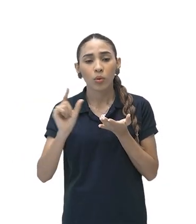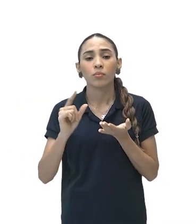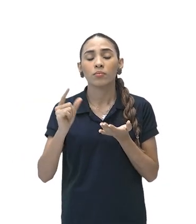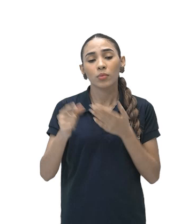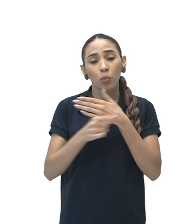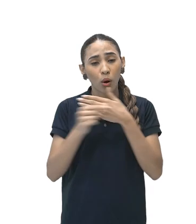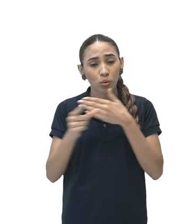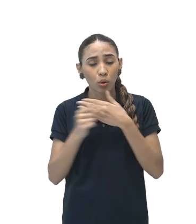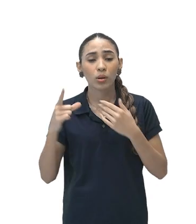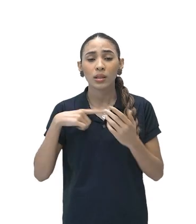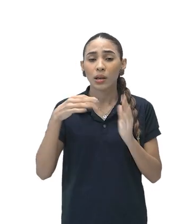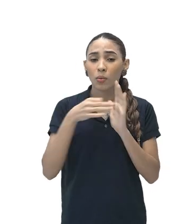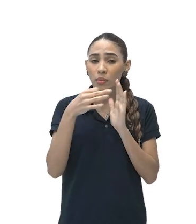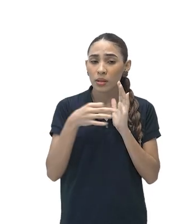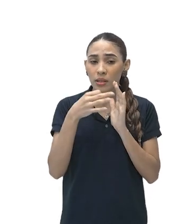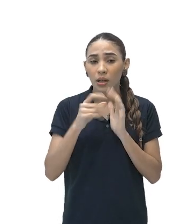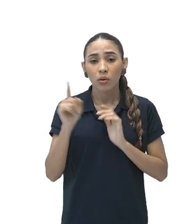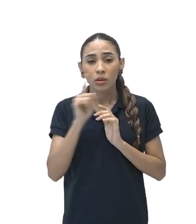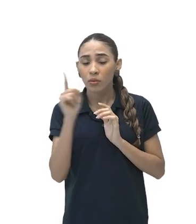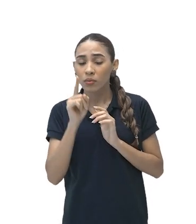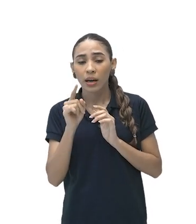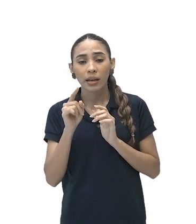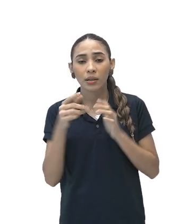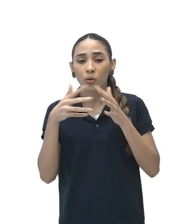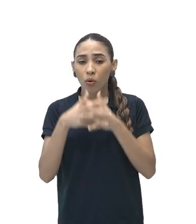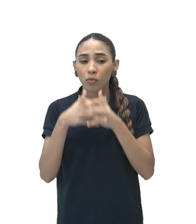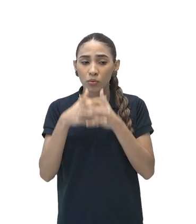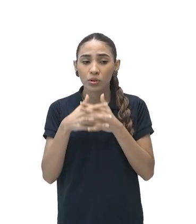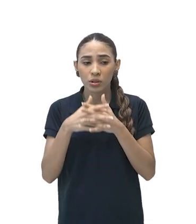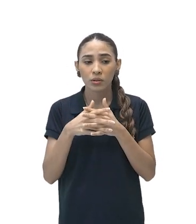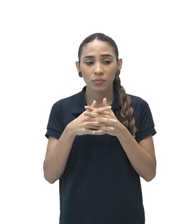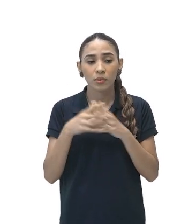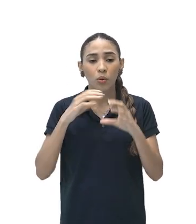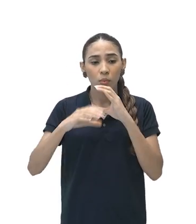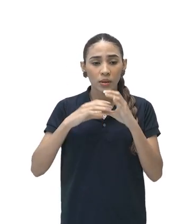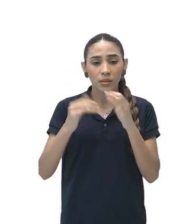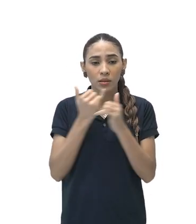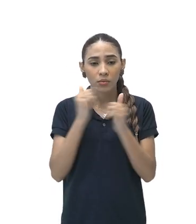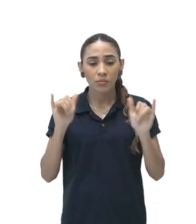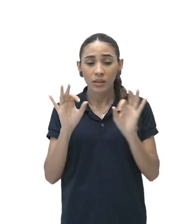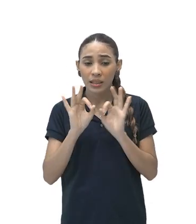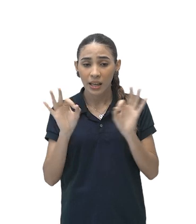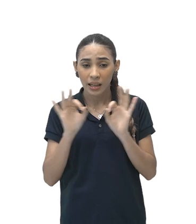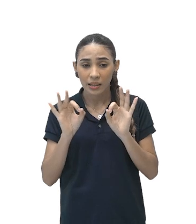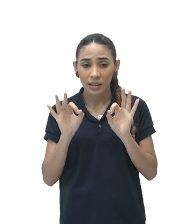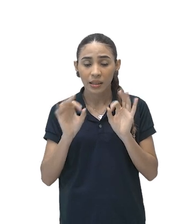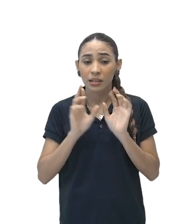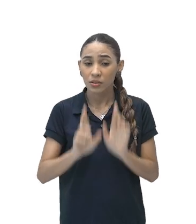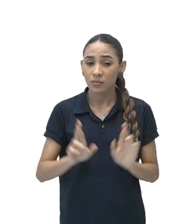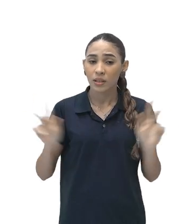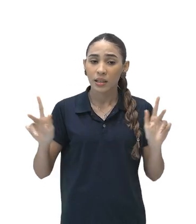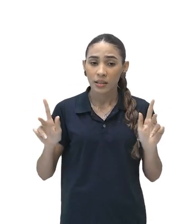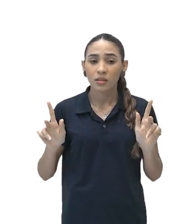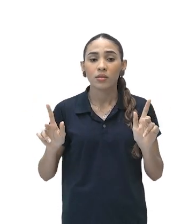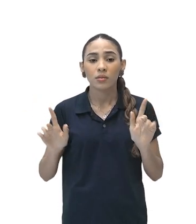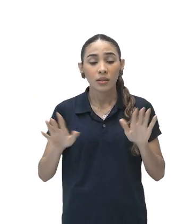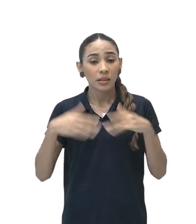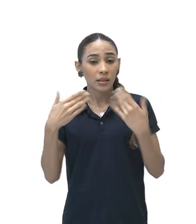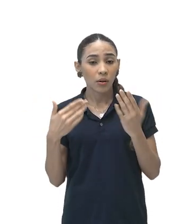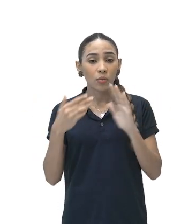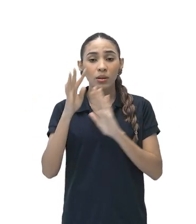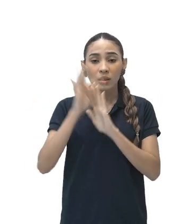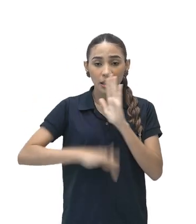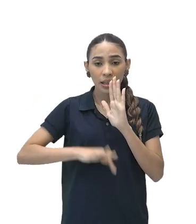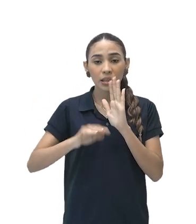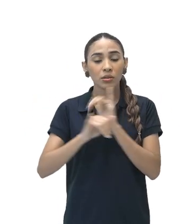se confundir com a do veículo de comunicação, tá? E aí, gente, textos